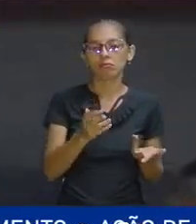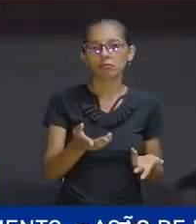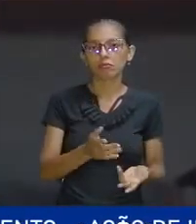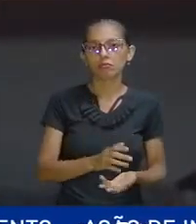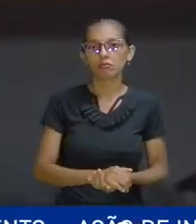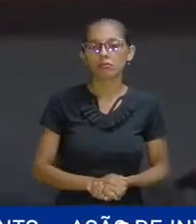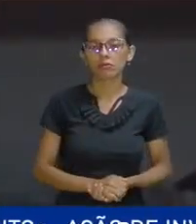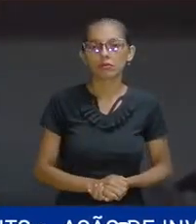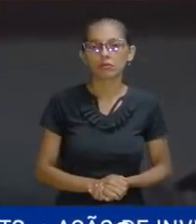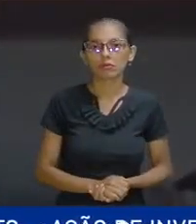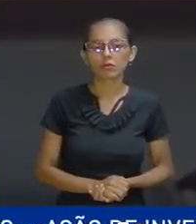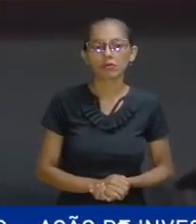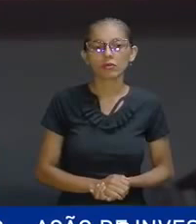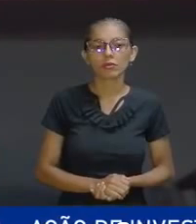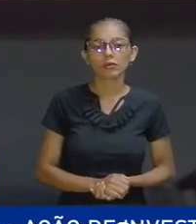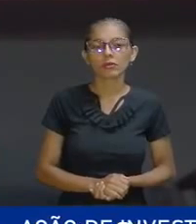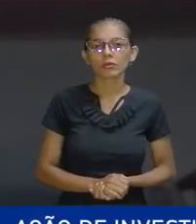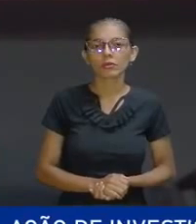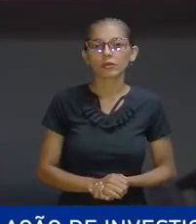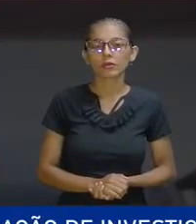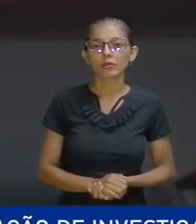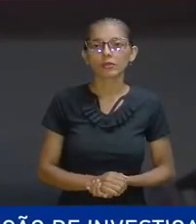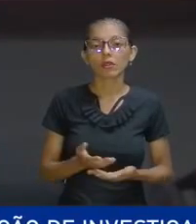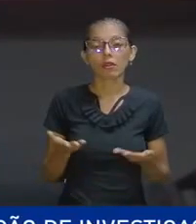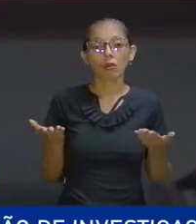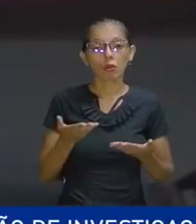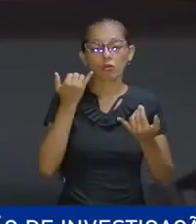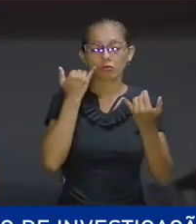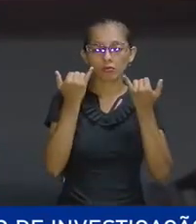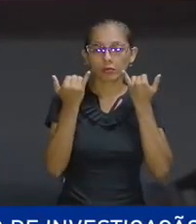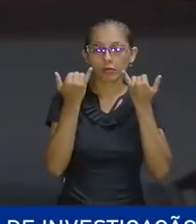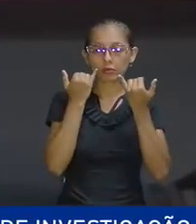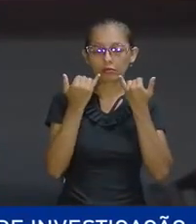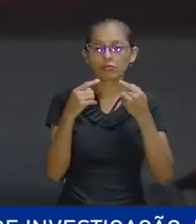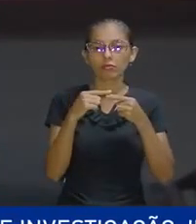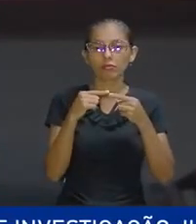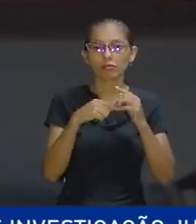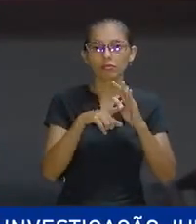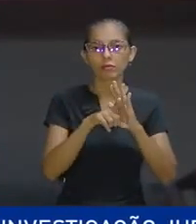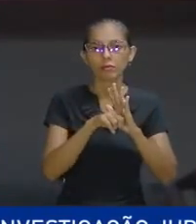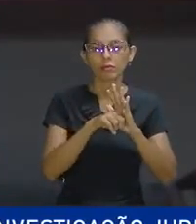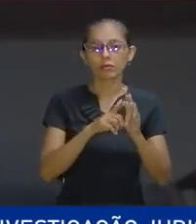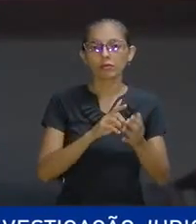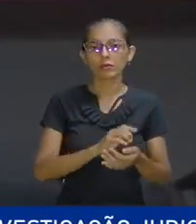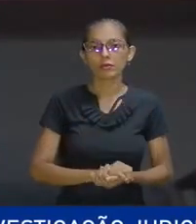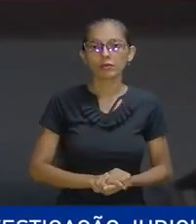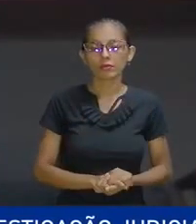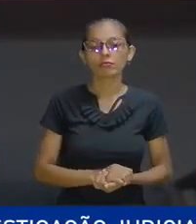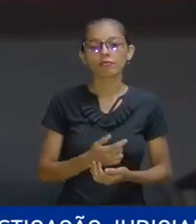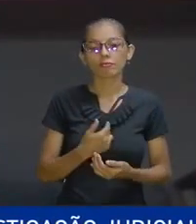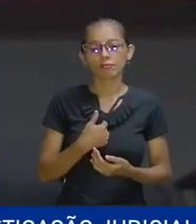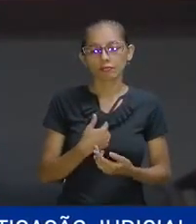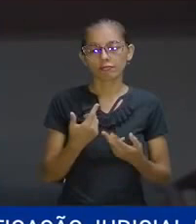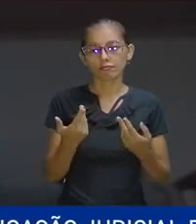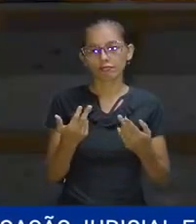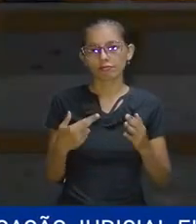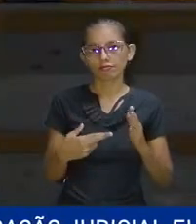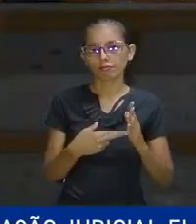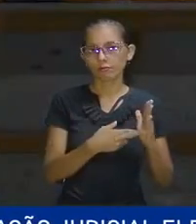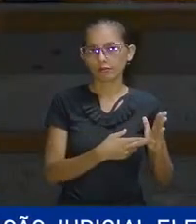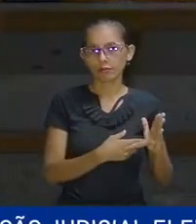essas formações hoje no nosso ordenamento jurídico, então o caminho mesmo é improcedência. Então eu acompanho o eminente